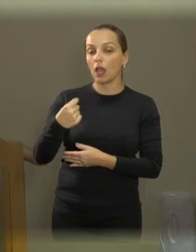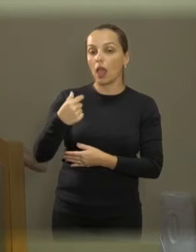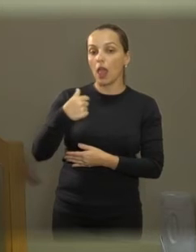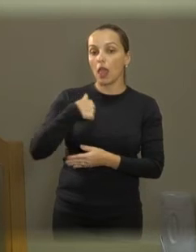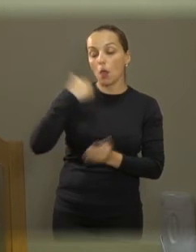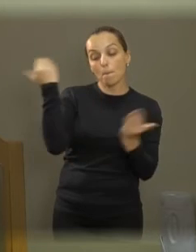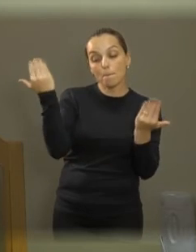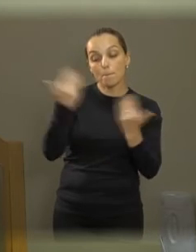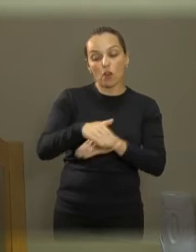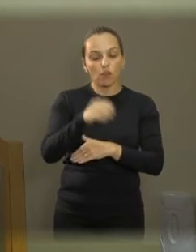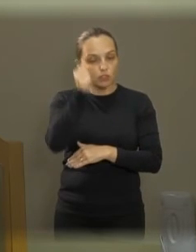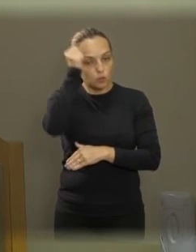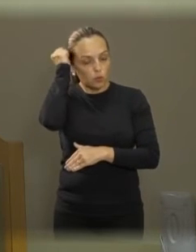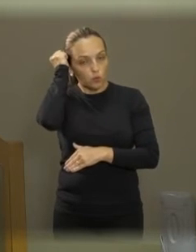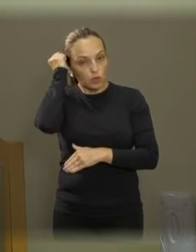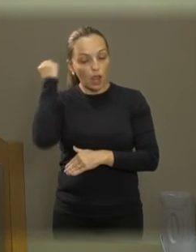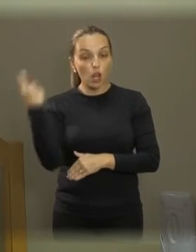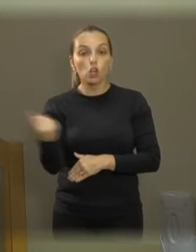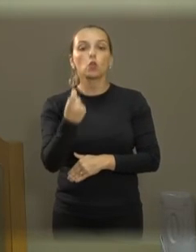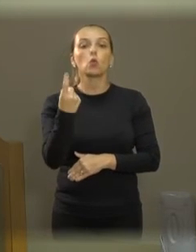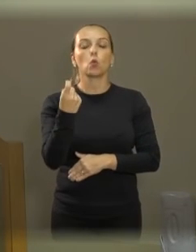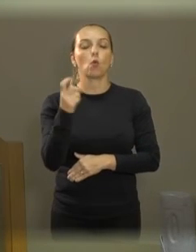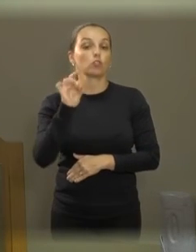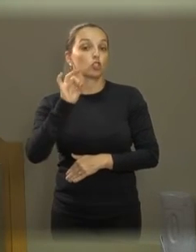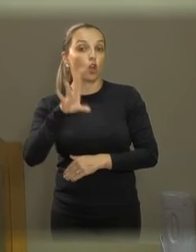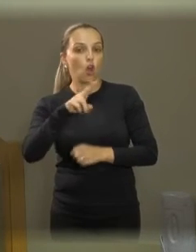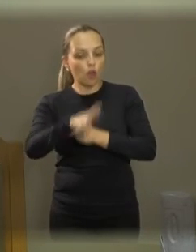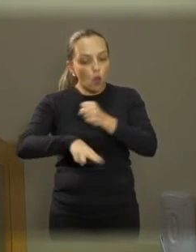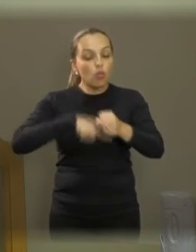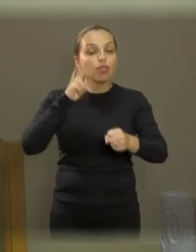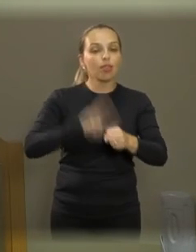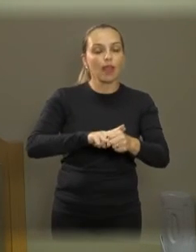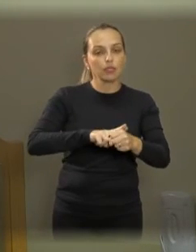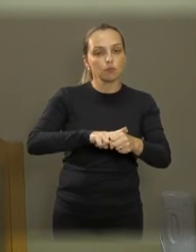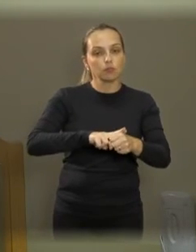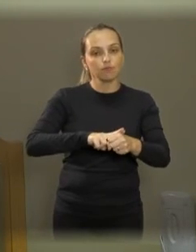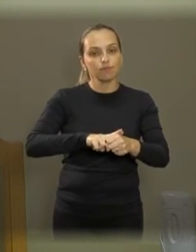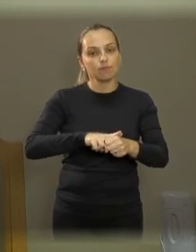Um único vestibular. Unesp, Araraquara.